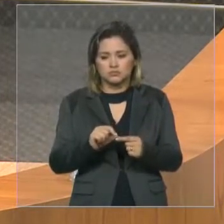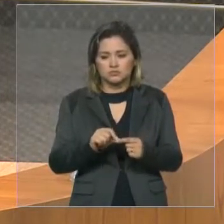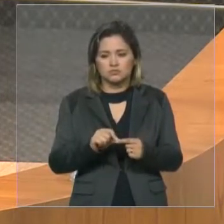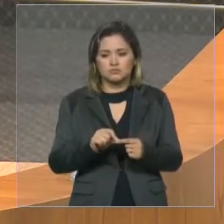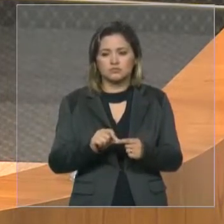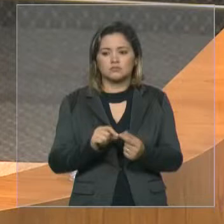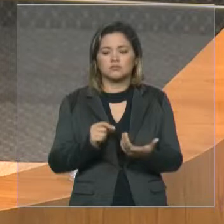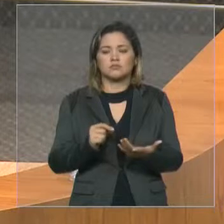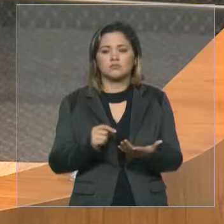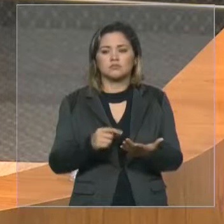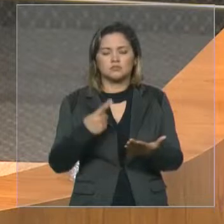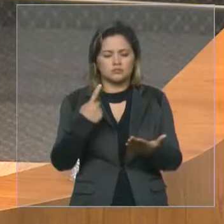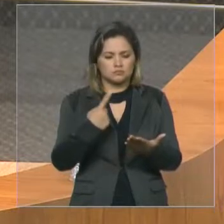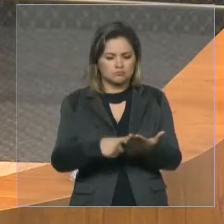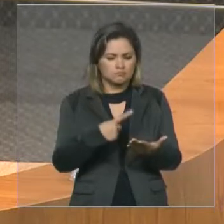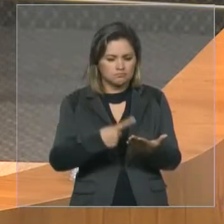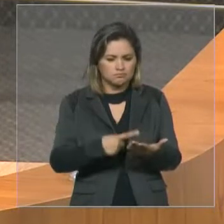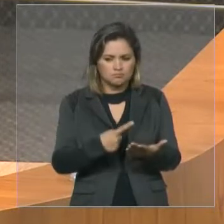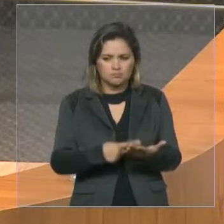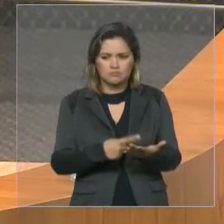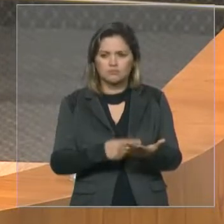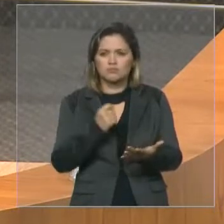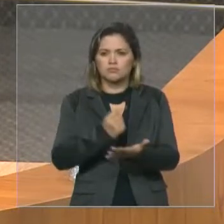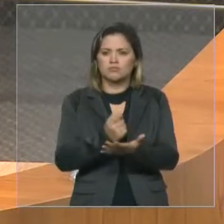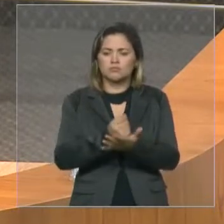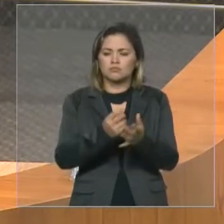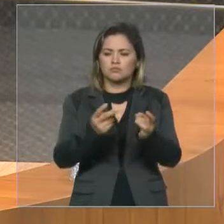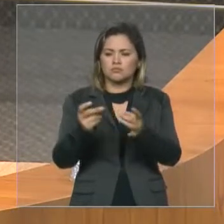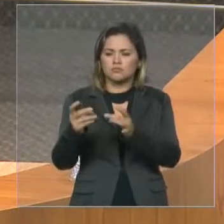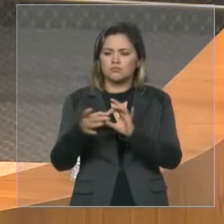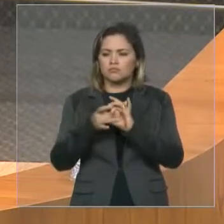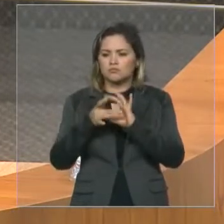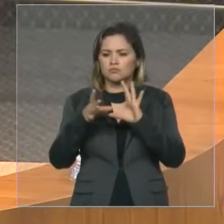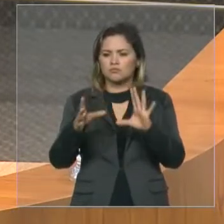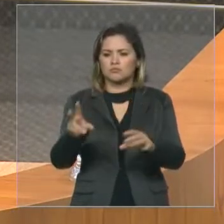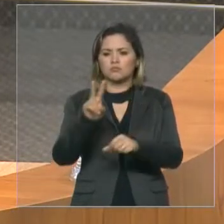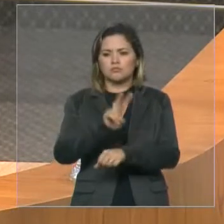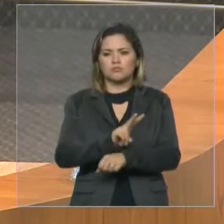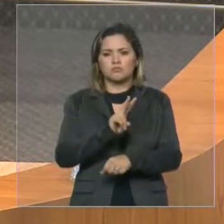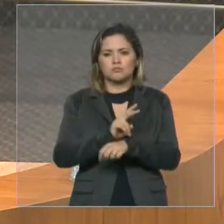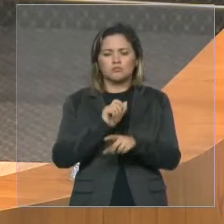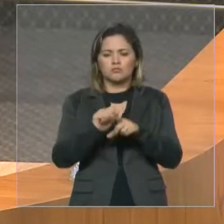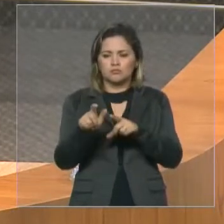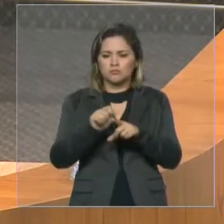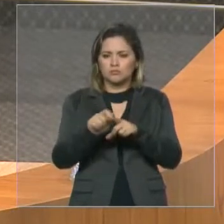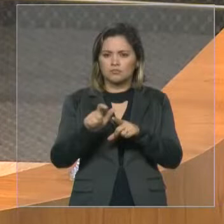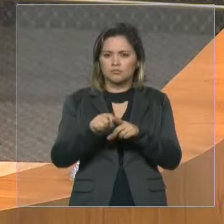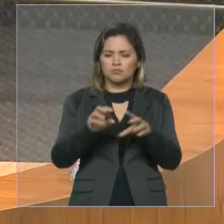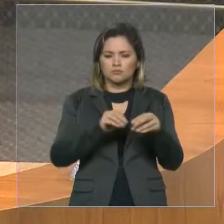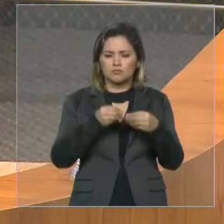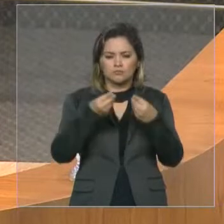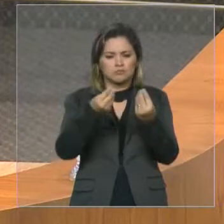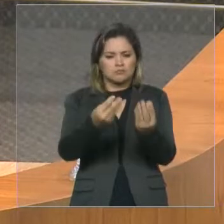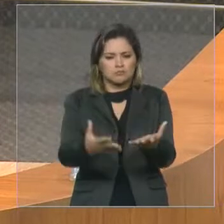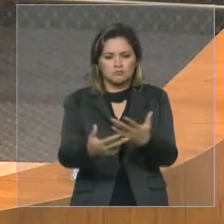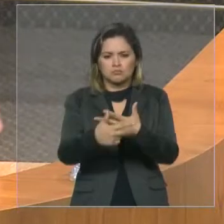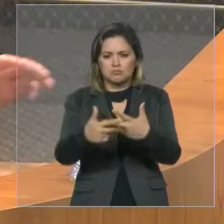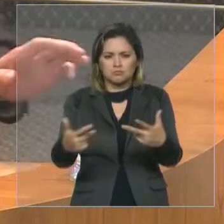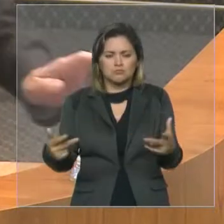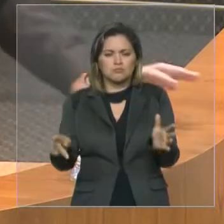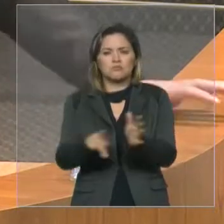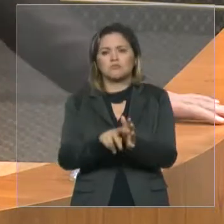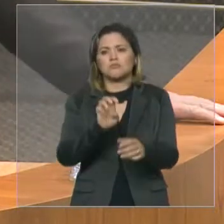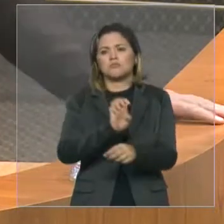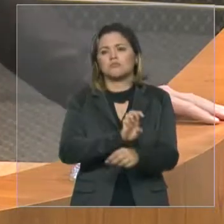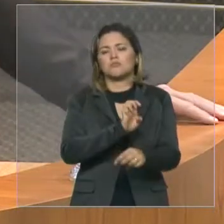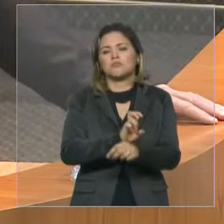de promessa de compra e venda, contrato de compra e venda, autorização, concessão, permissão, uso e transferência último do bem imóvel por instrumento público ou